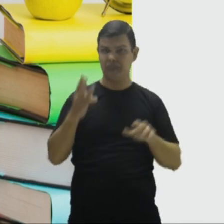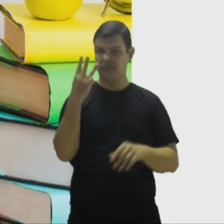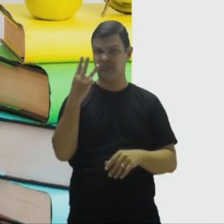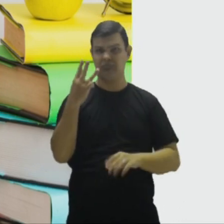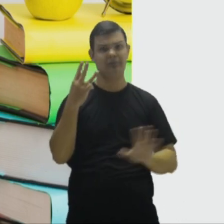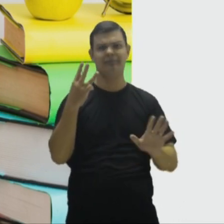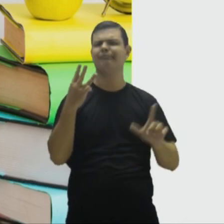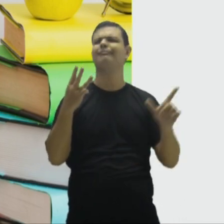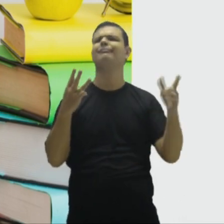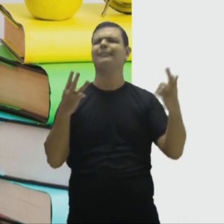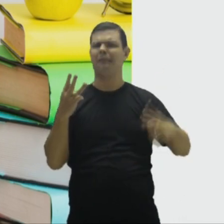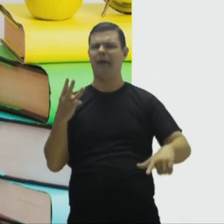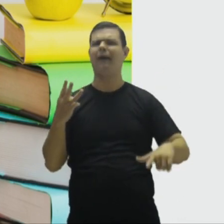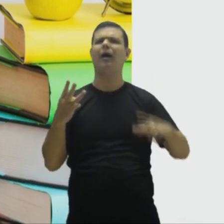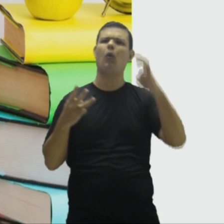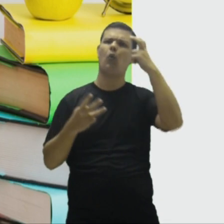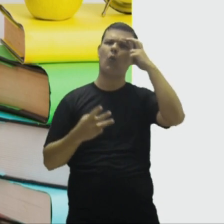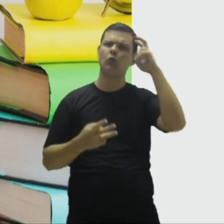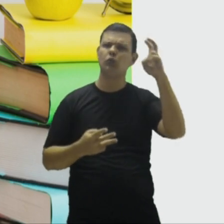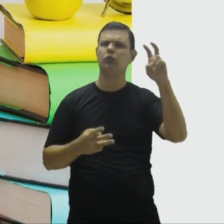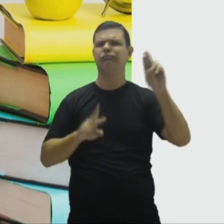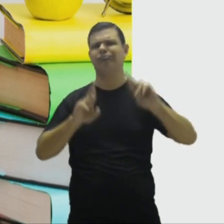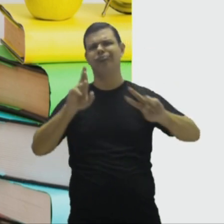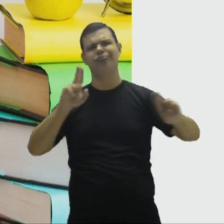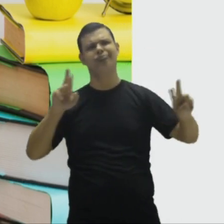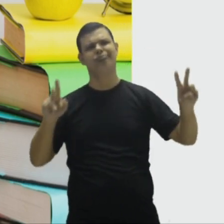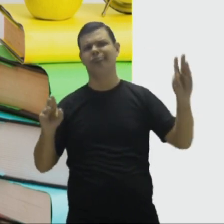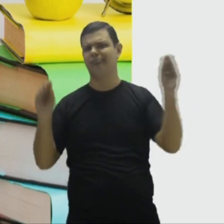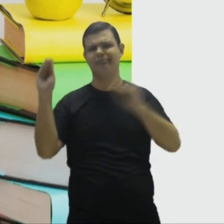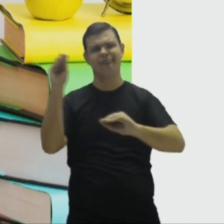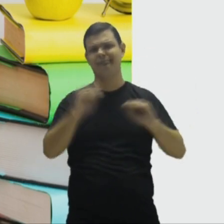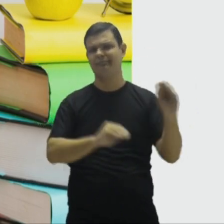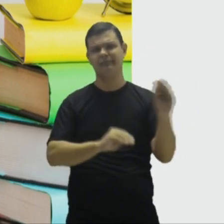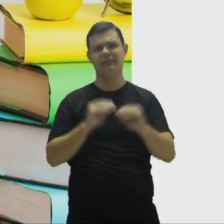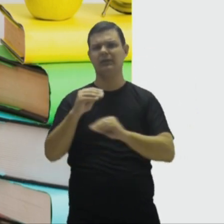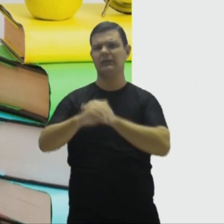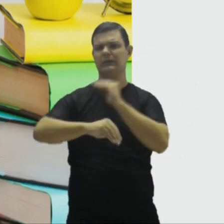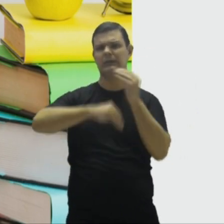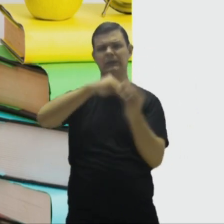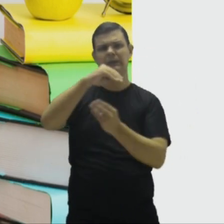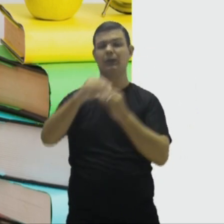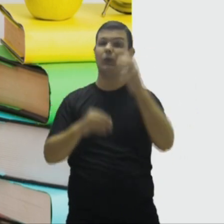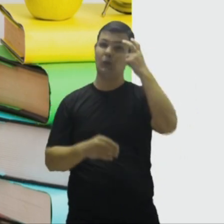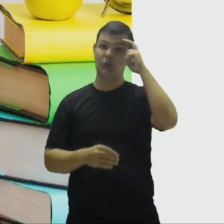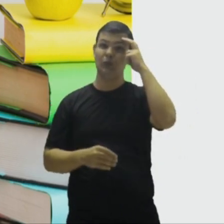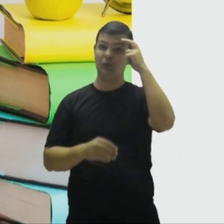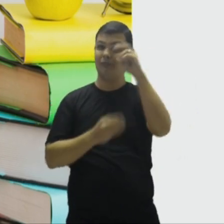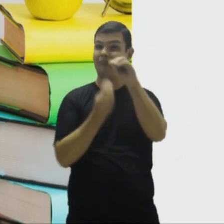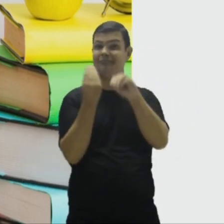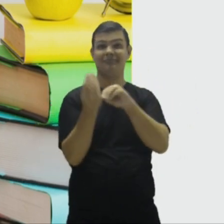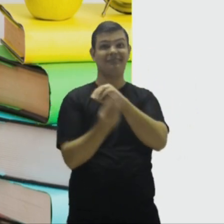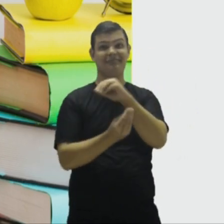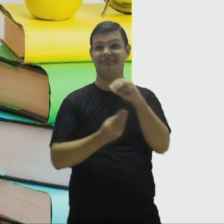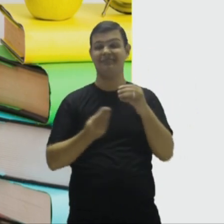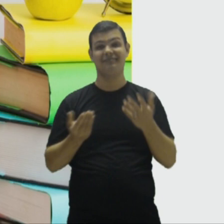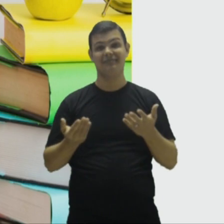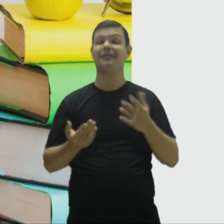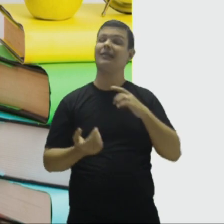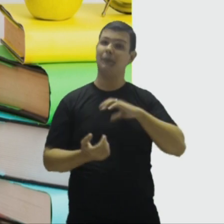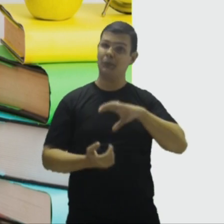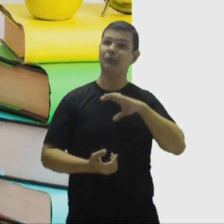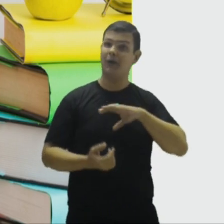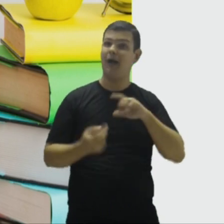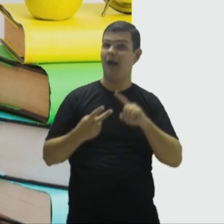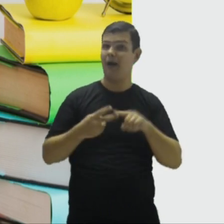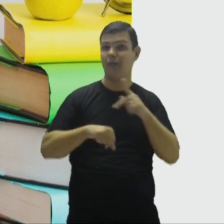outras culturas vieram aqui e fazem parte da nossa cultura, inclusive. Né? Então nós temos a presença